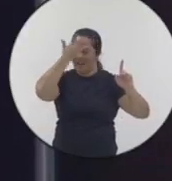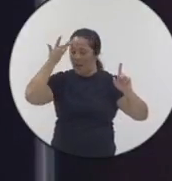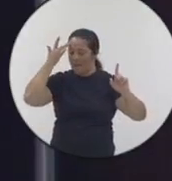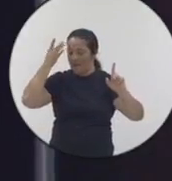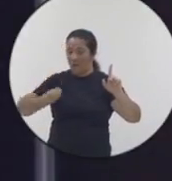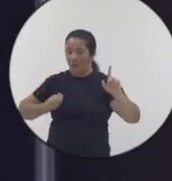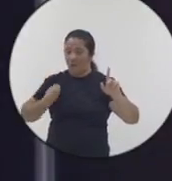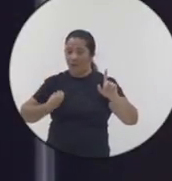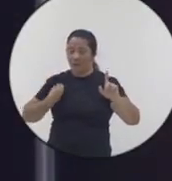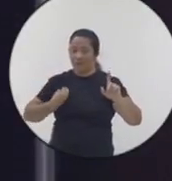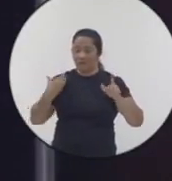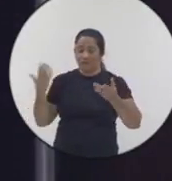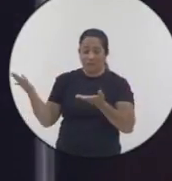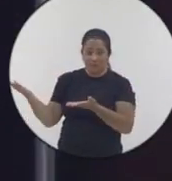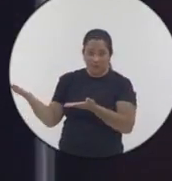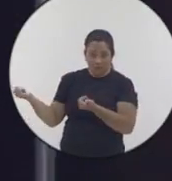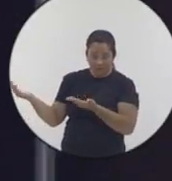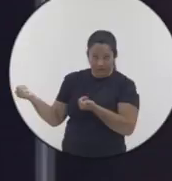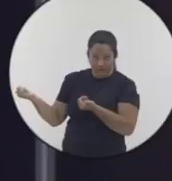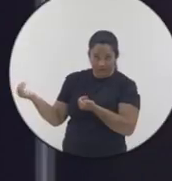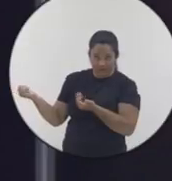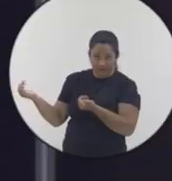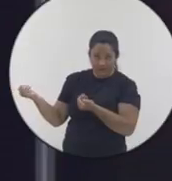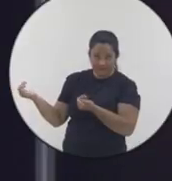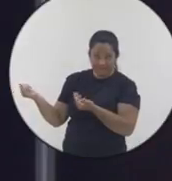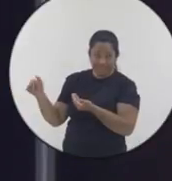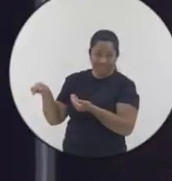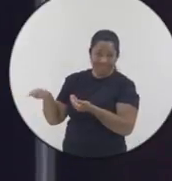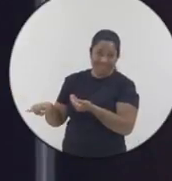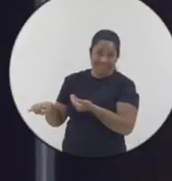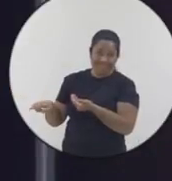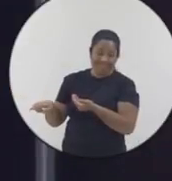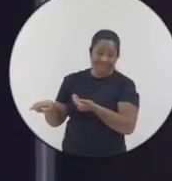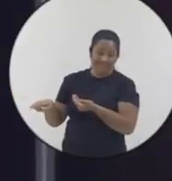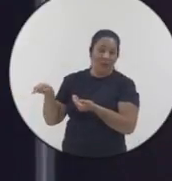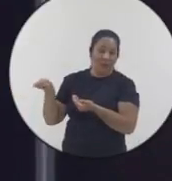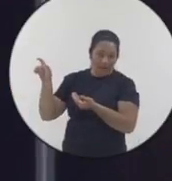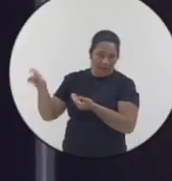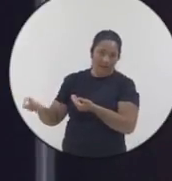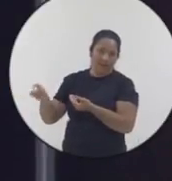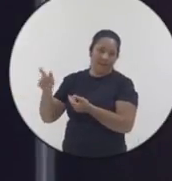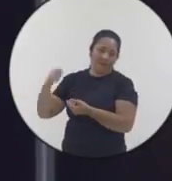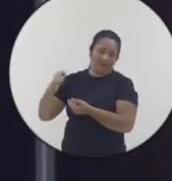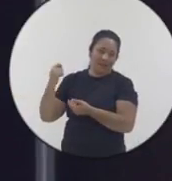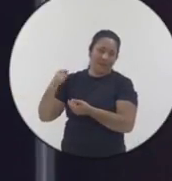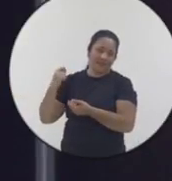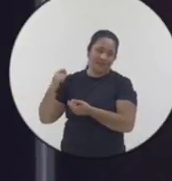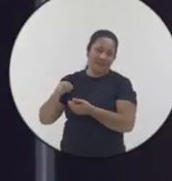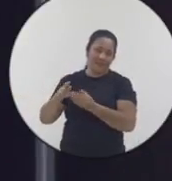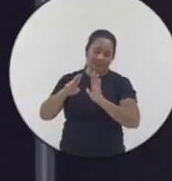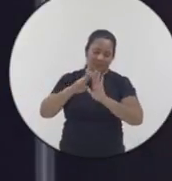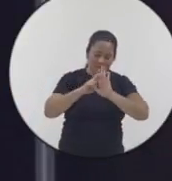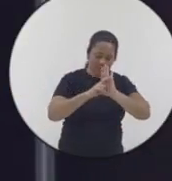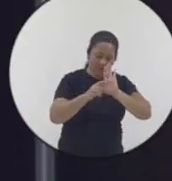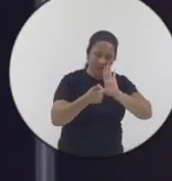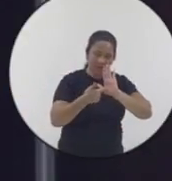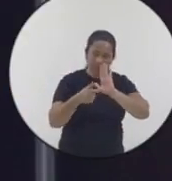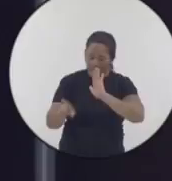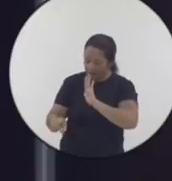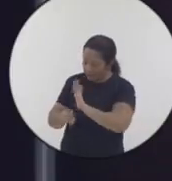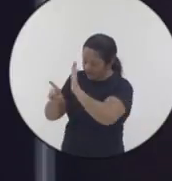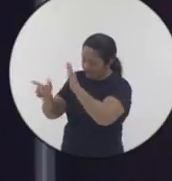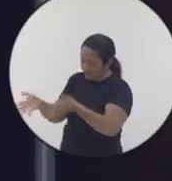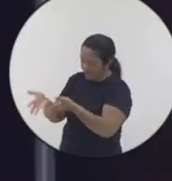conflitos e encontra um profissional da classe que é alimentado, que tem uma resolução, que possa trabalhar a favor dos seus conceitos, dos seus princípios, do que o conselho fala.